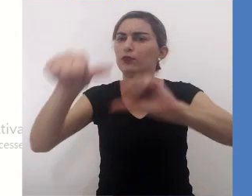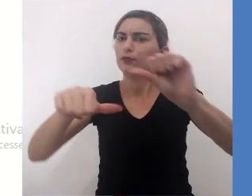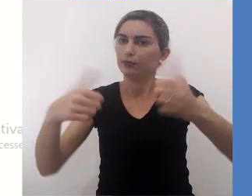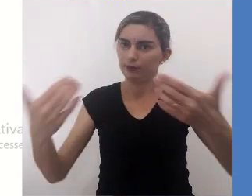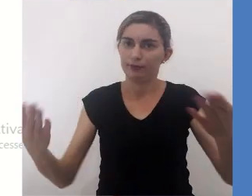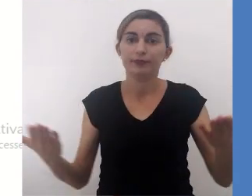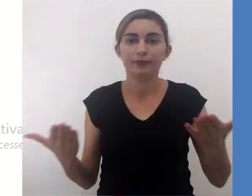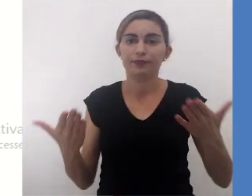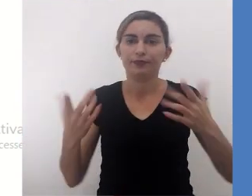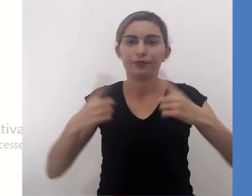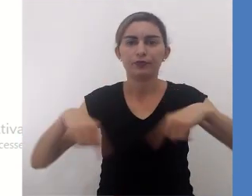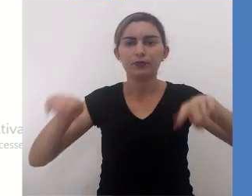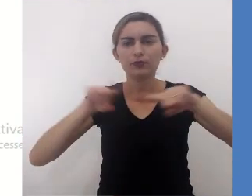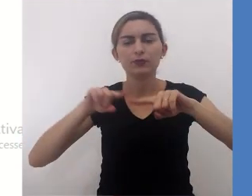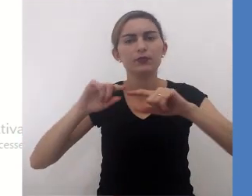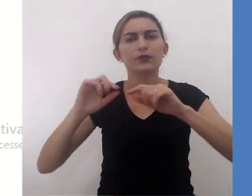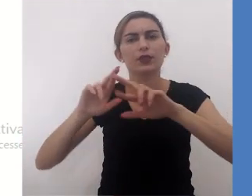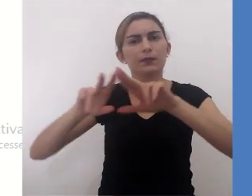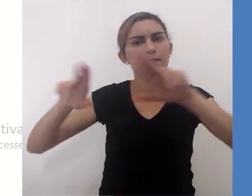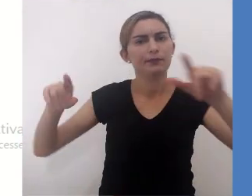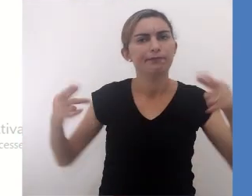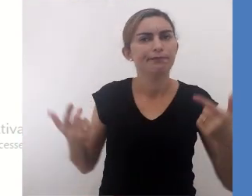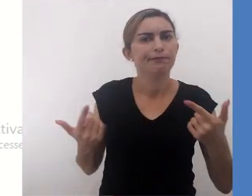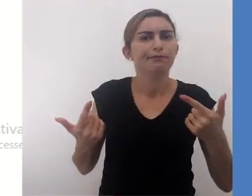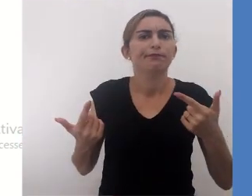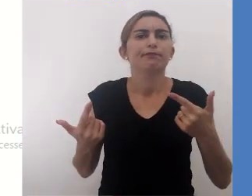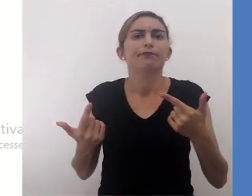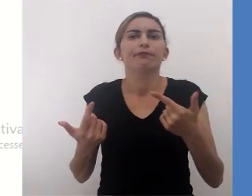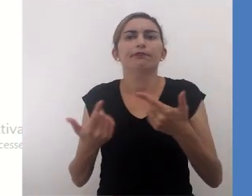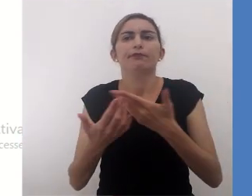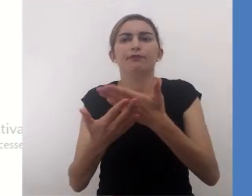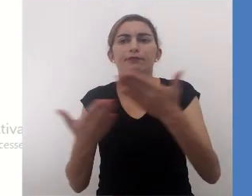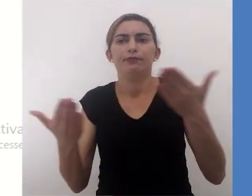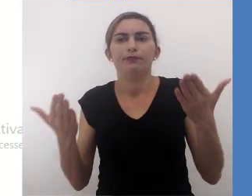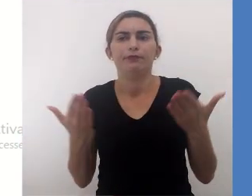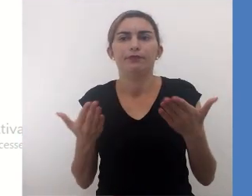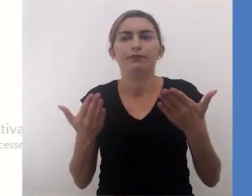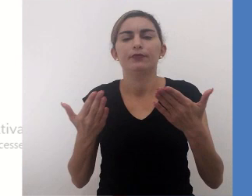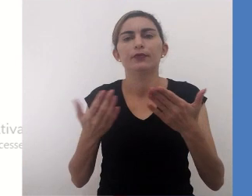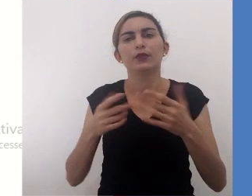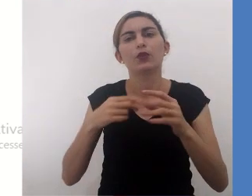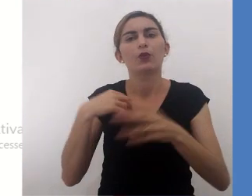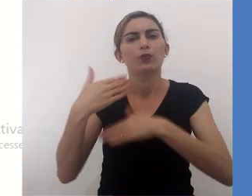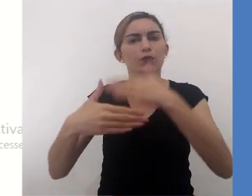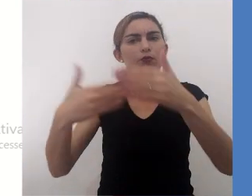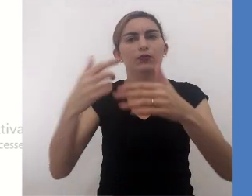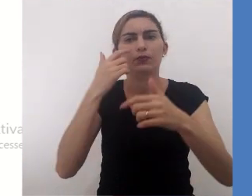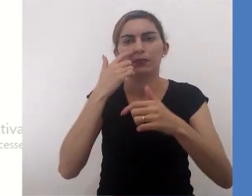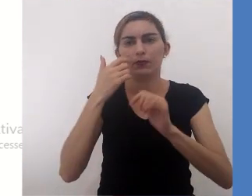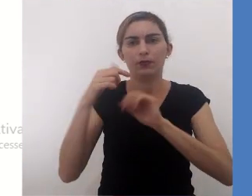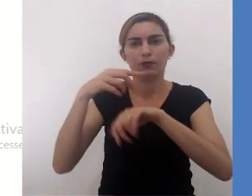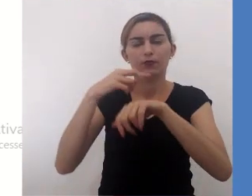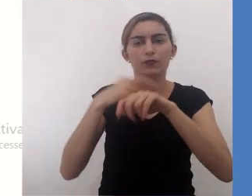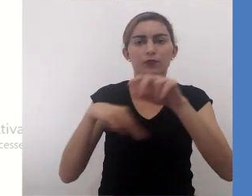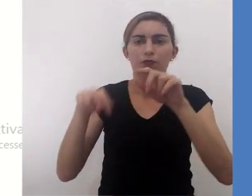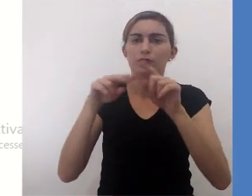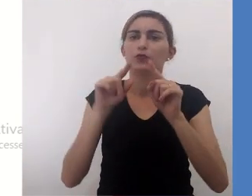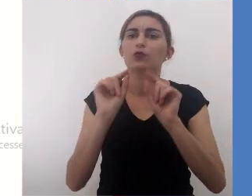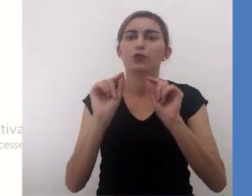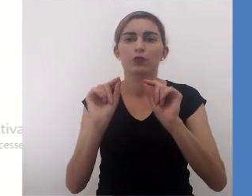Gerando contradições, né, internas que conduzem o quê? A sua destruição